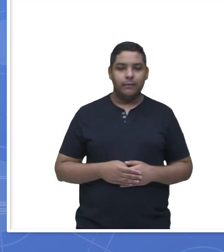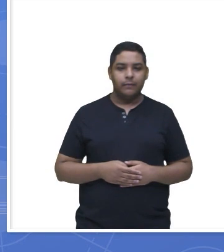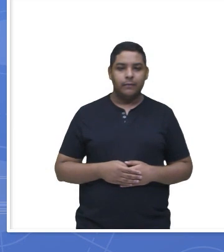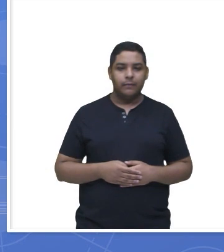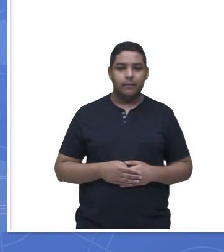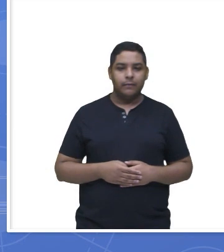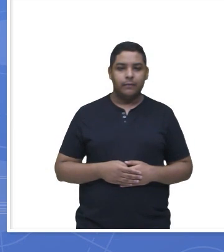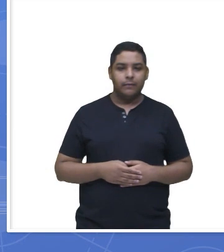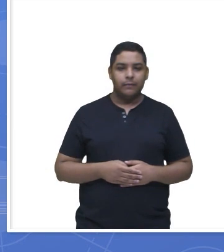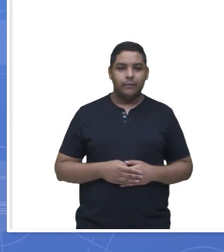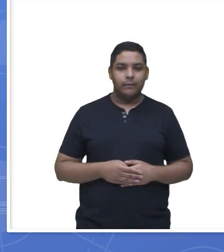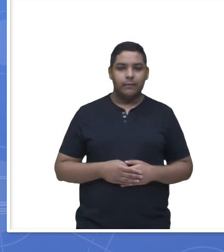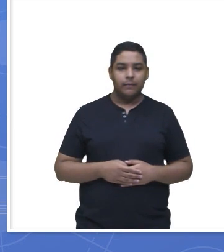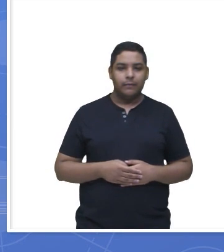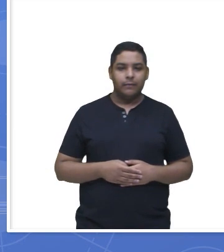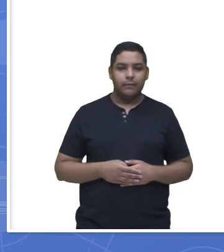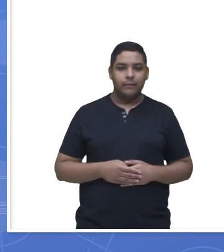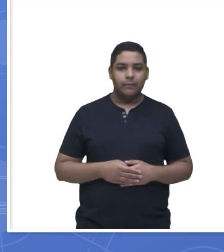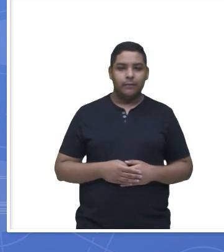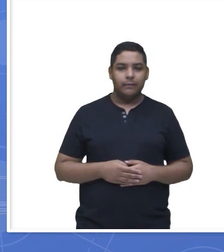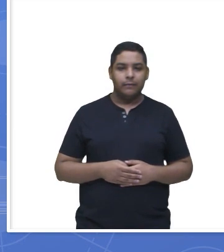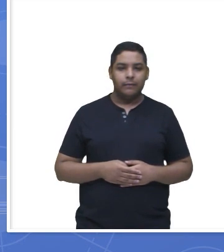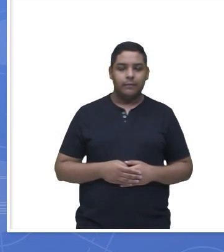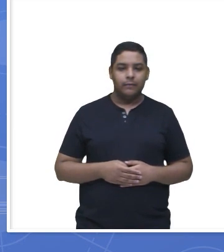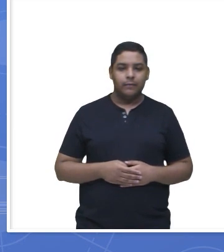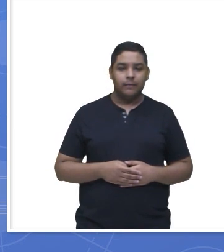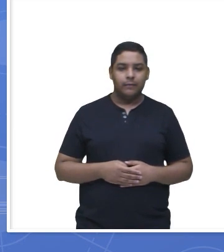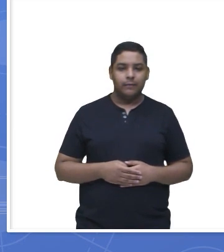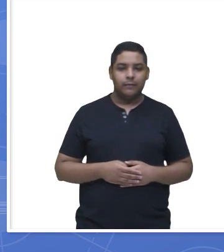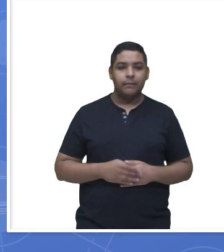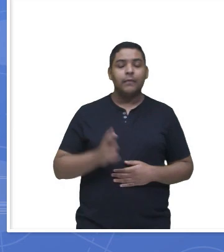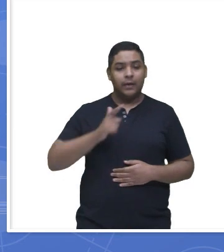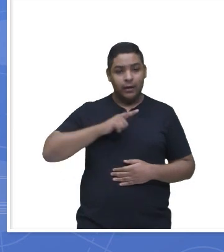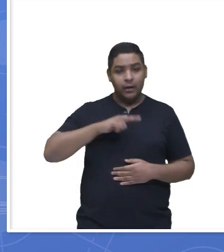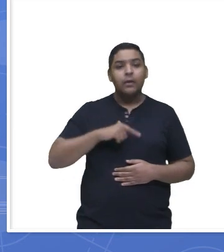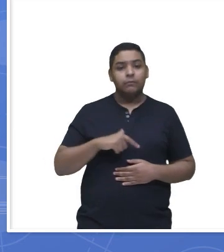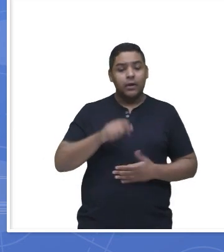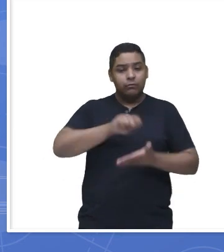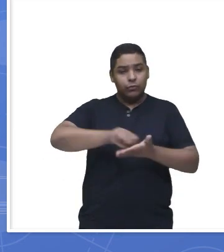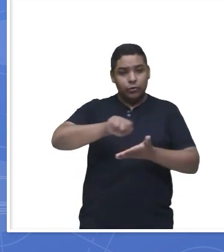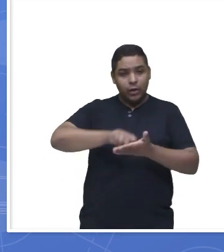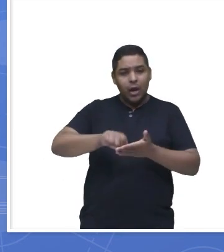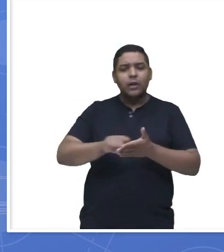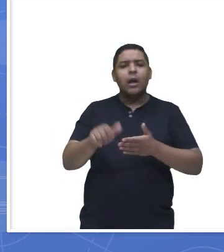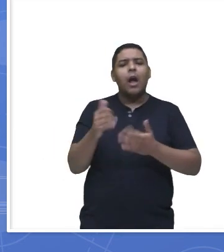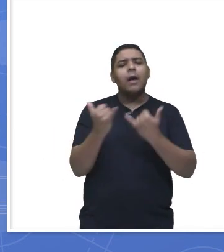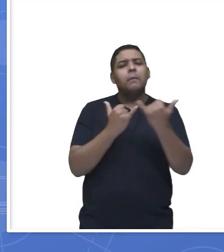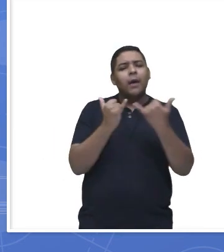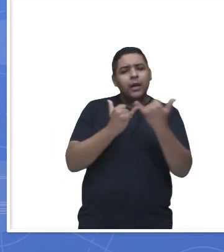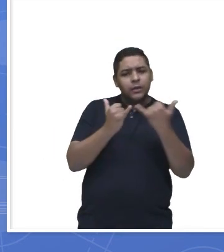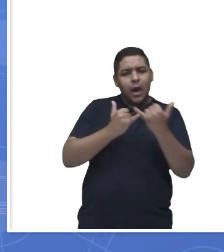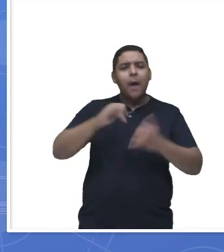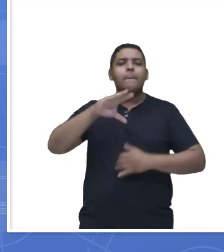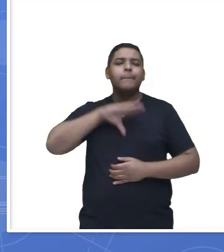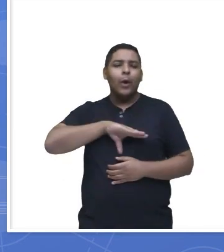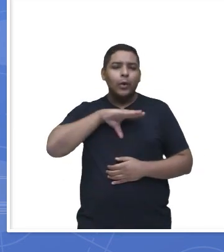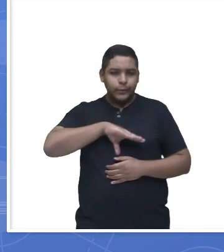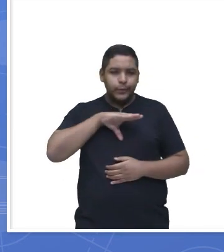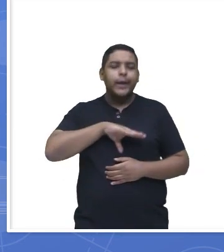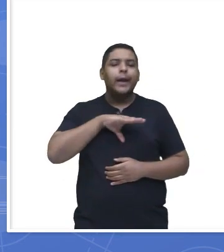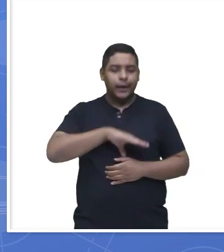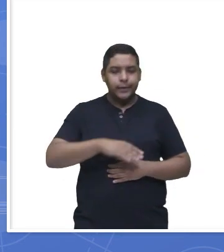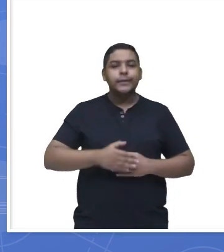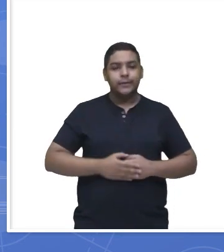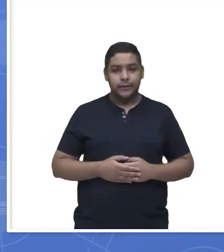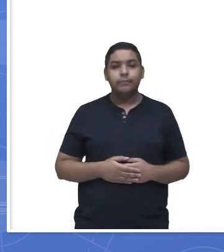São aquelas palavras que possuem uma grafia semelhante no português, uma escrita bem semelhante ao português.